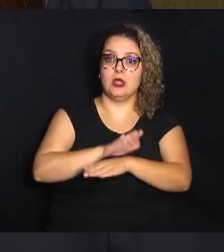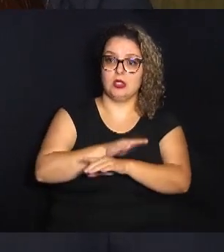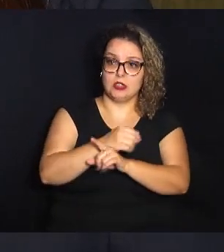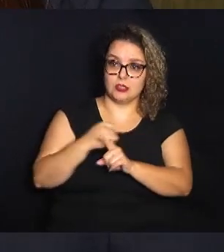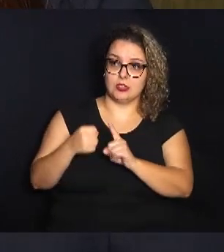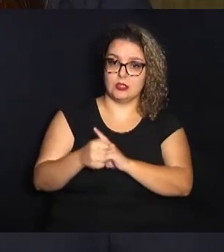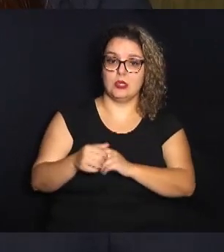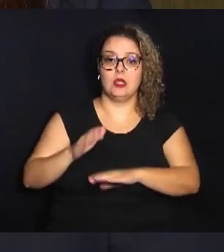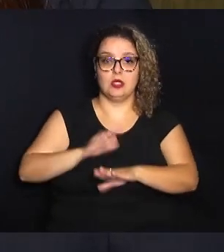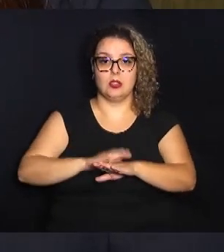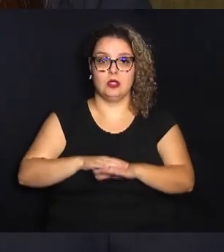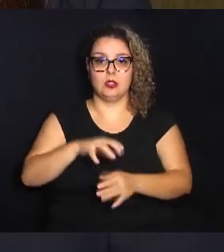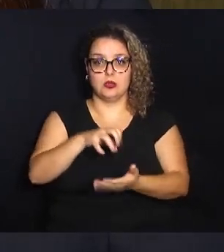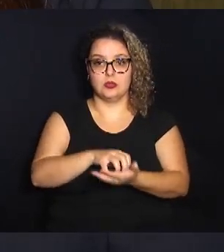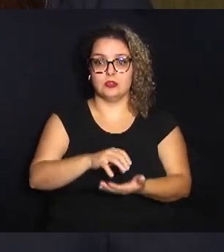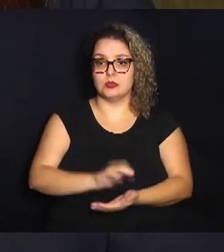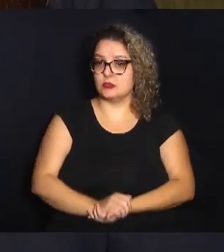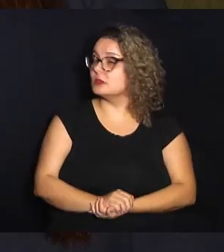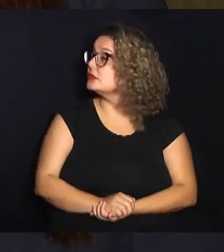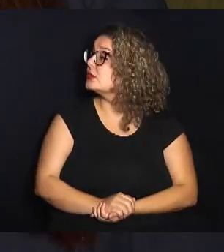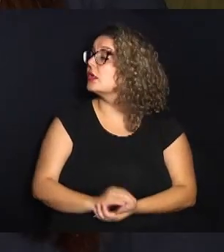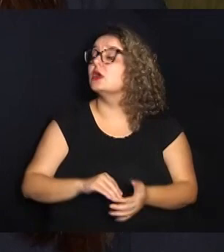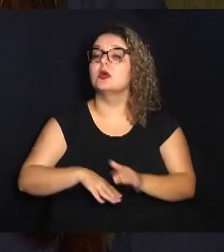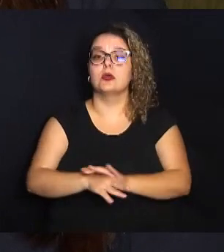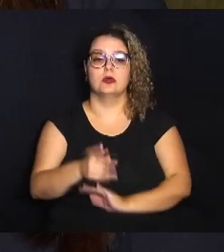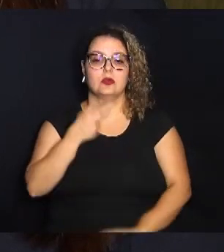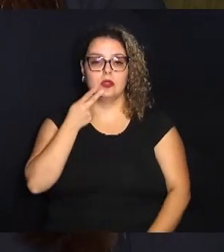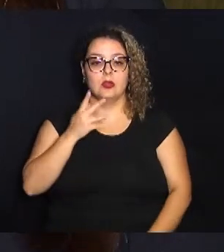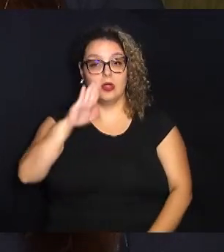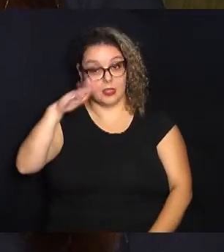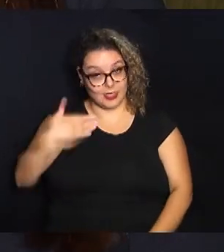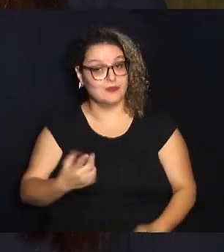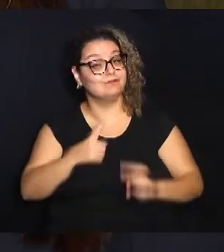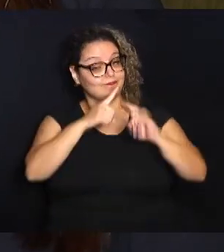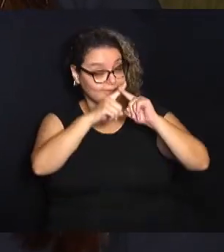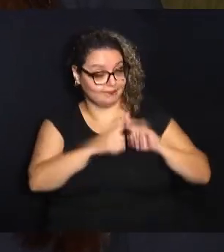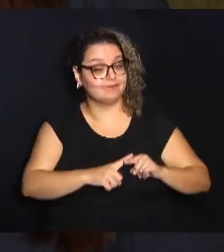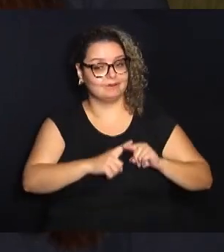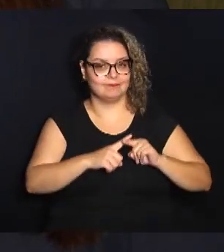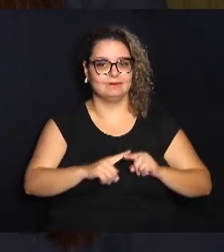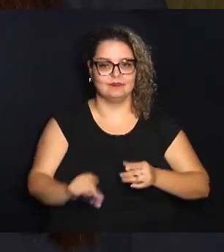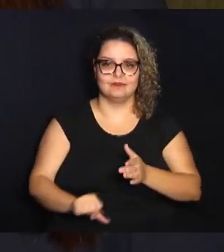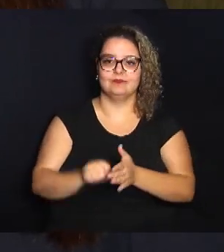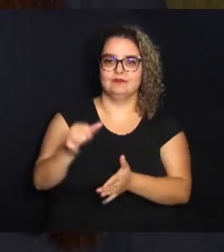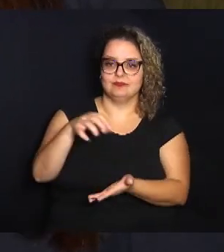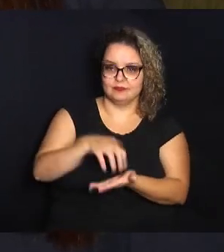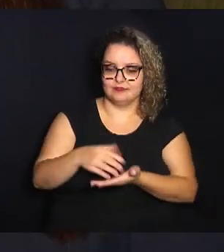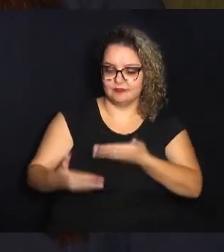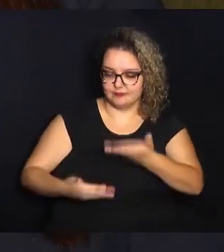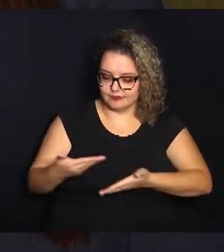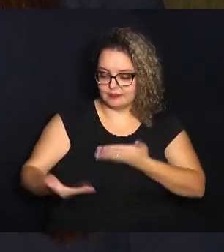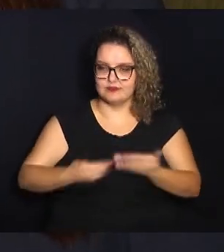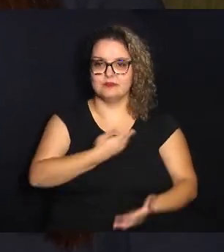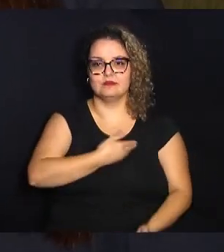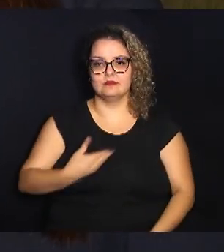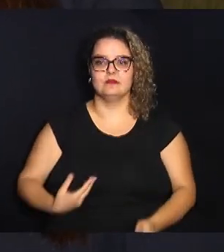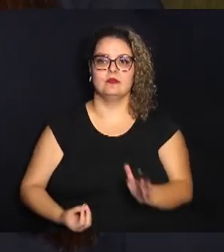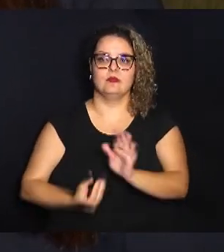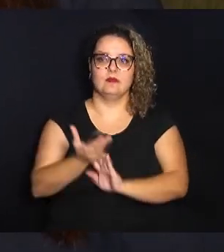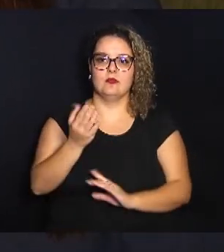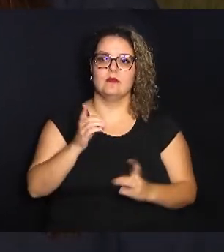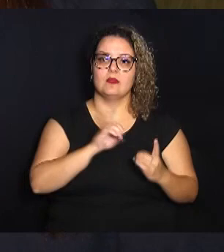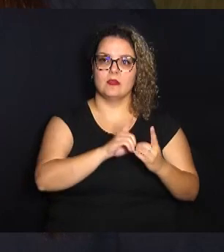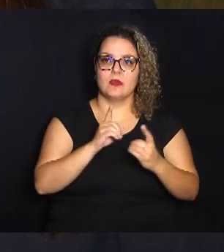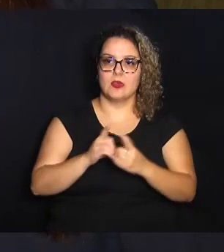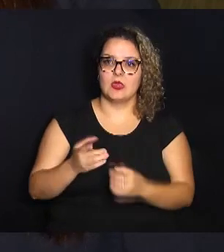assistente social que atua no centro costumamos dizer que temos a honra e o desafio de ser o primeiro público do país